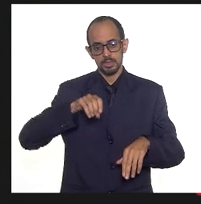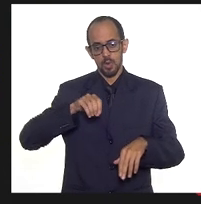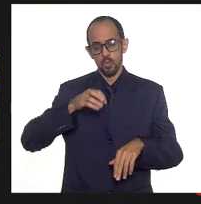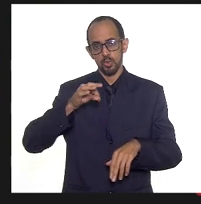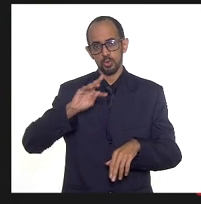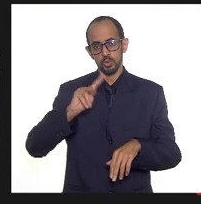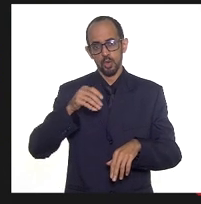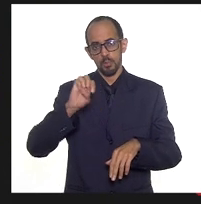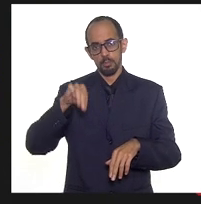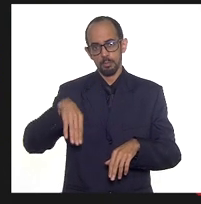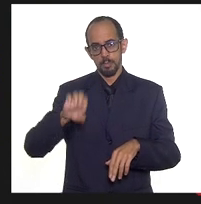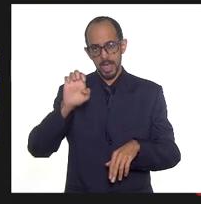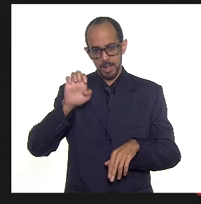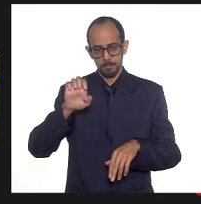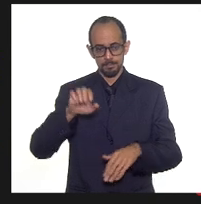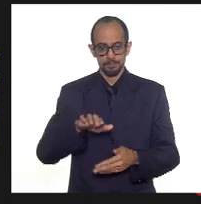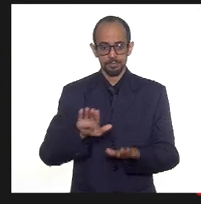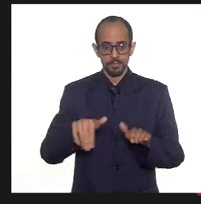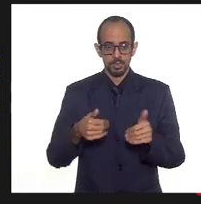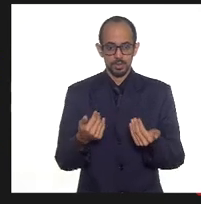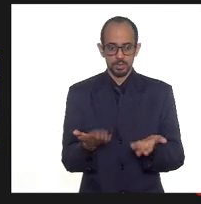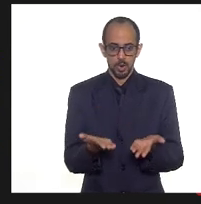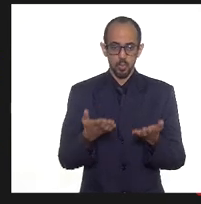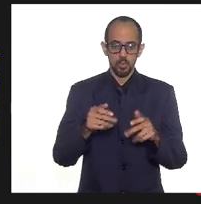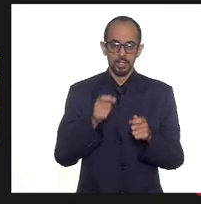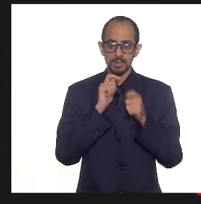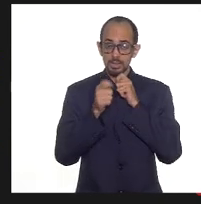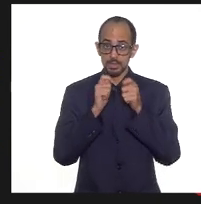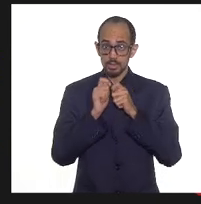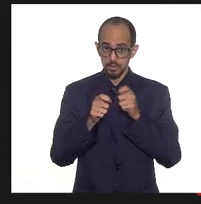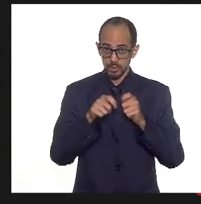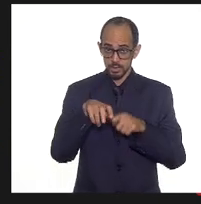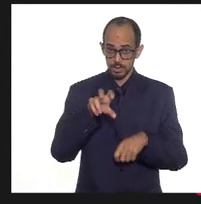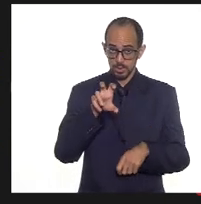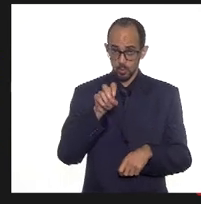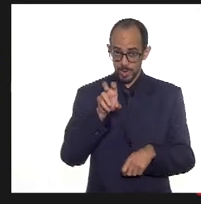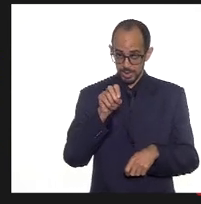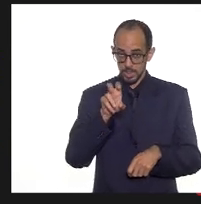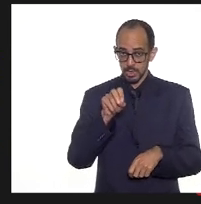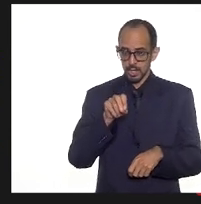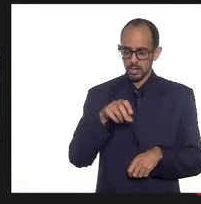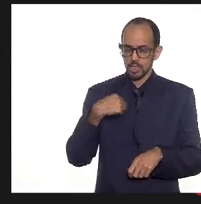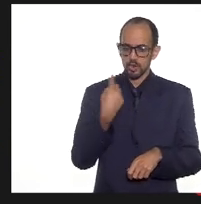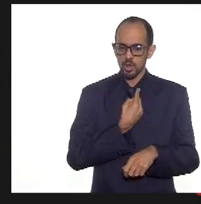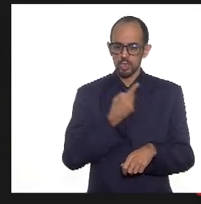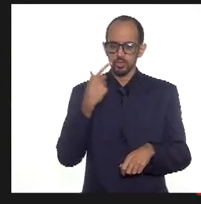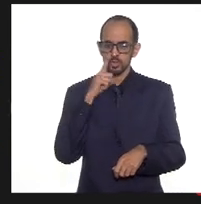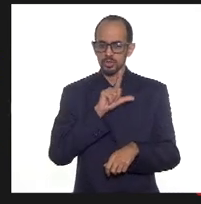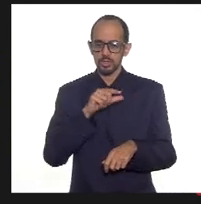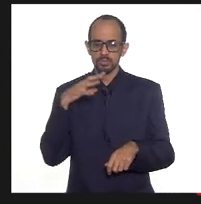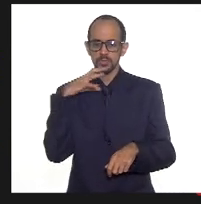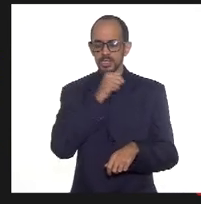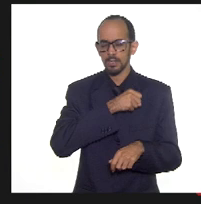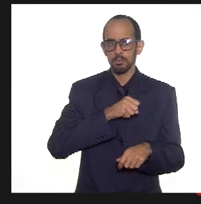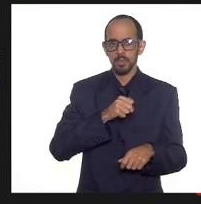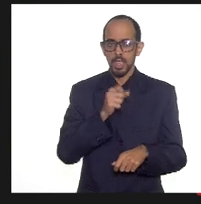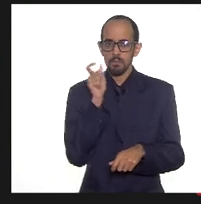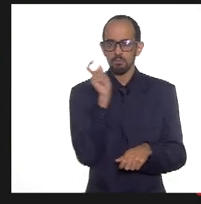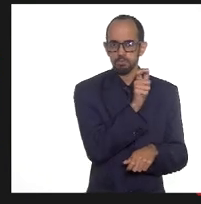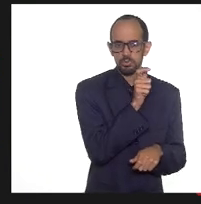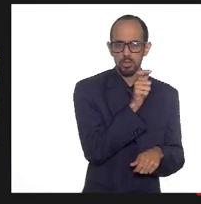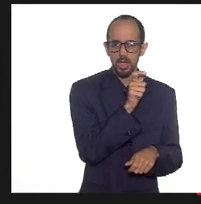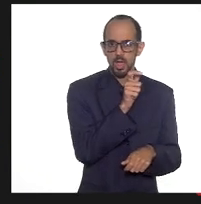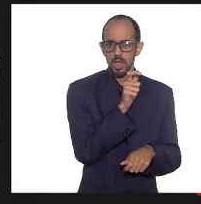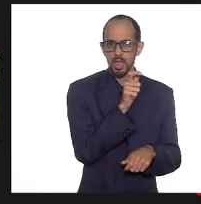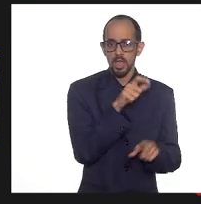Examinando, então, o relato dessas 50 entrevistas, foi possível identificar agressões verbais, agressões físicas